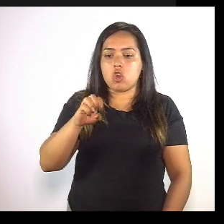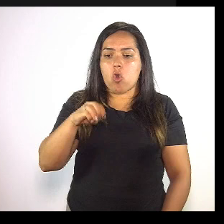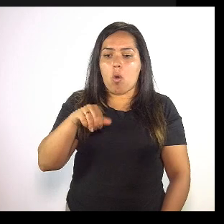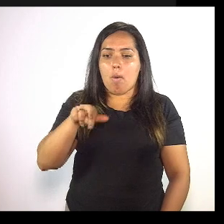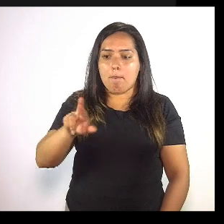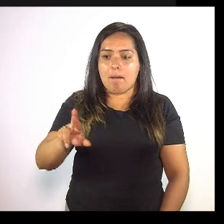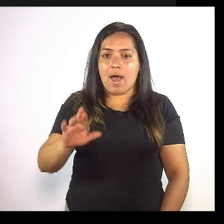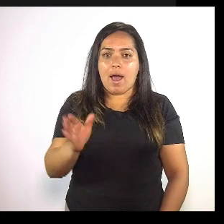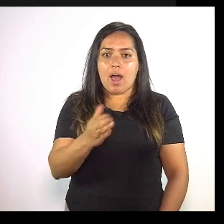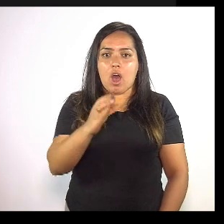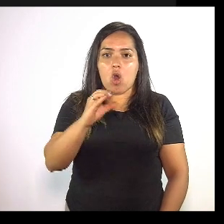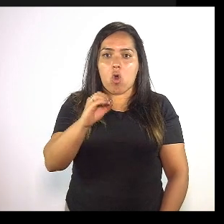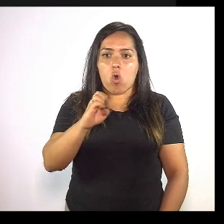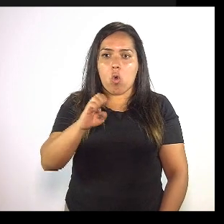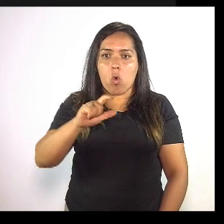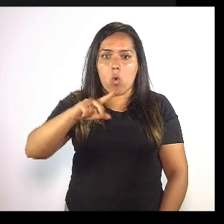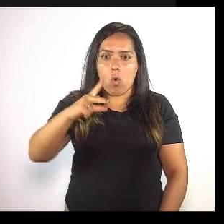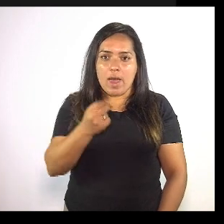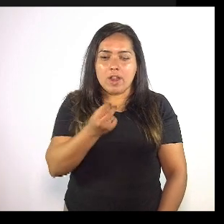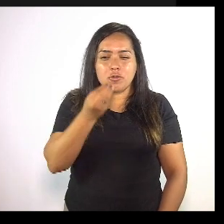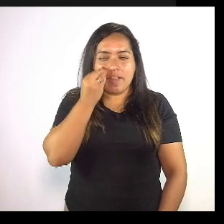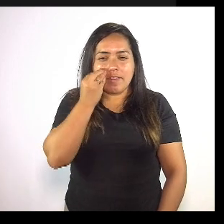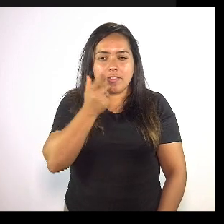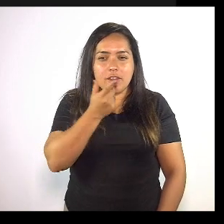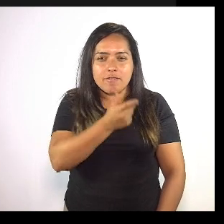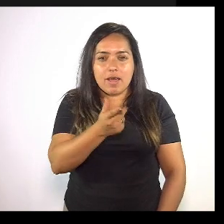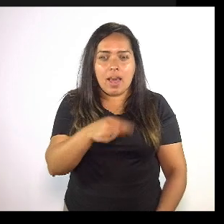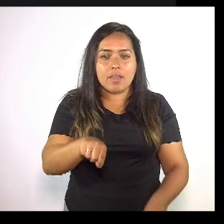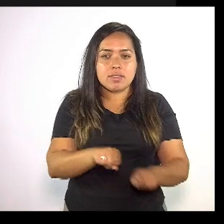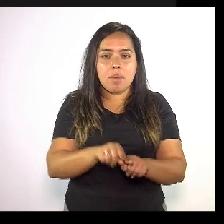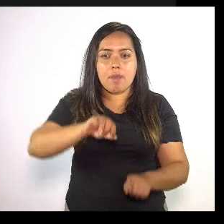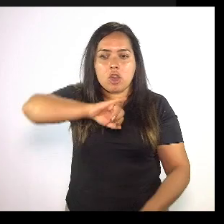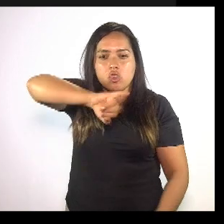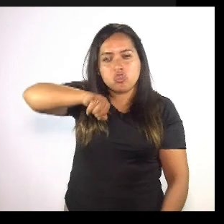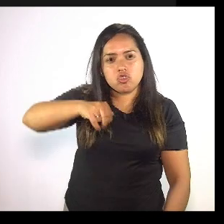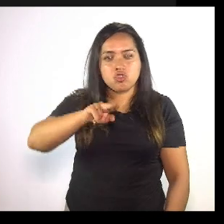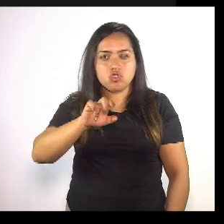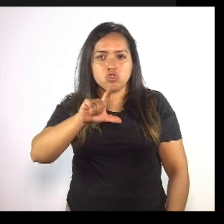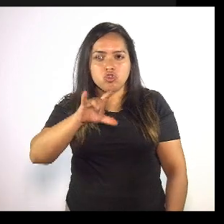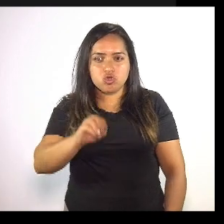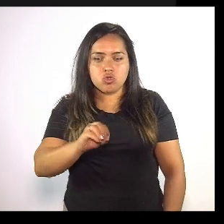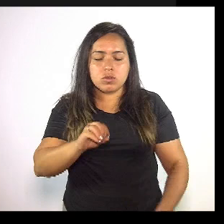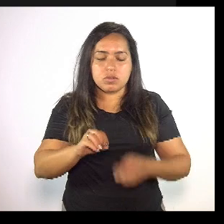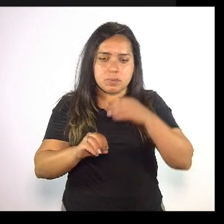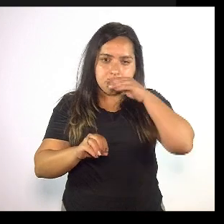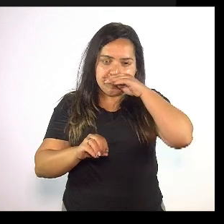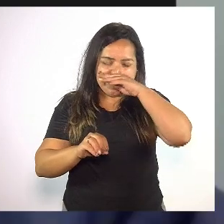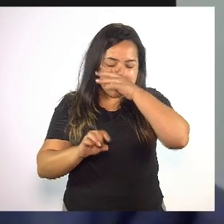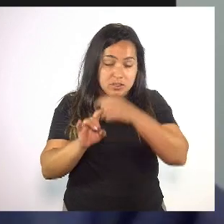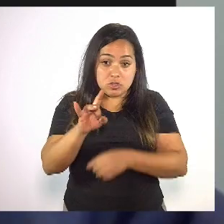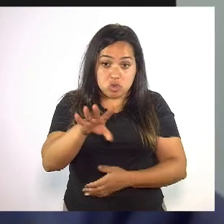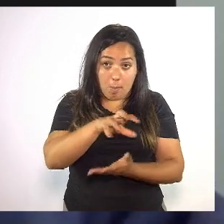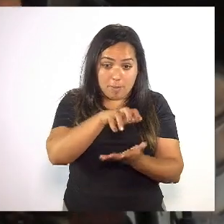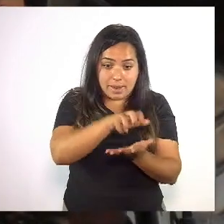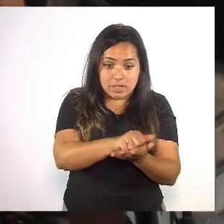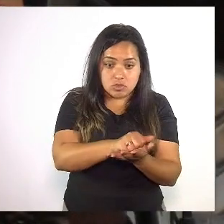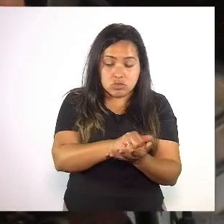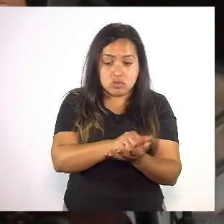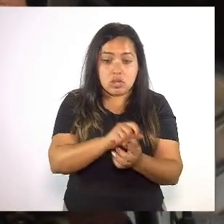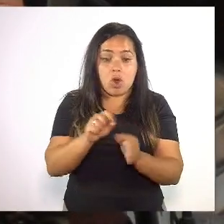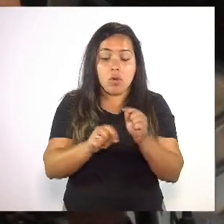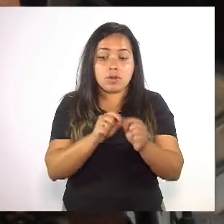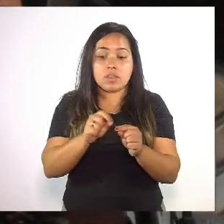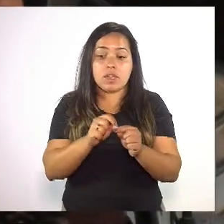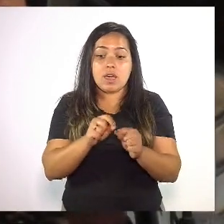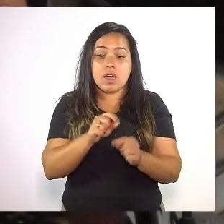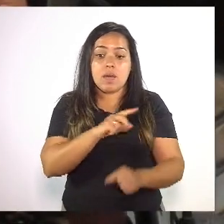Obrigado, Ferreirinha. Seu Júlio. Presidente, é só para registrar, o presidente perguntou se havia alguém presente no Tribunal de